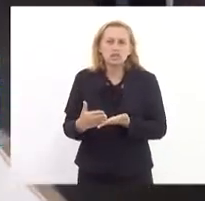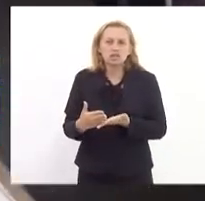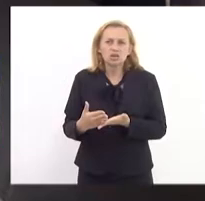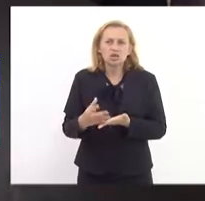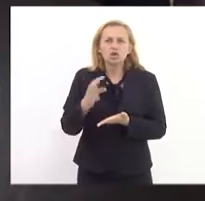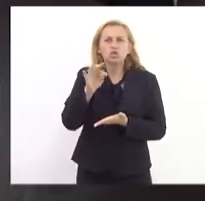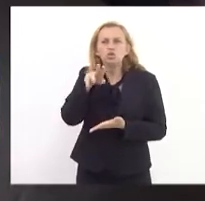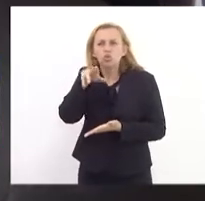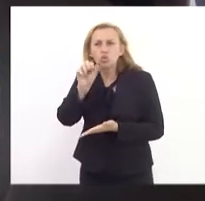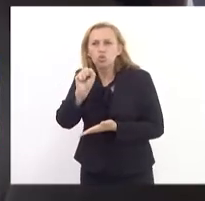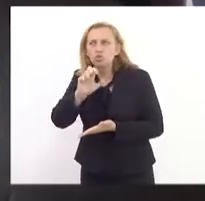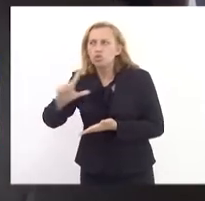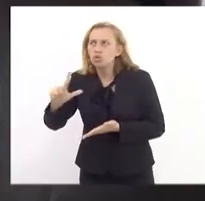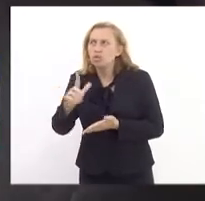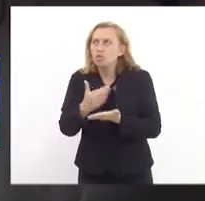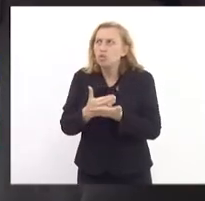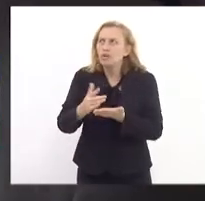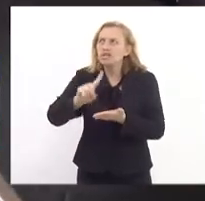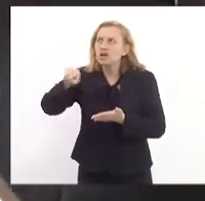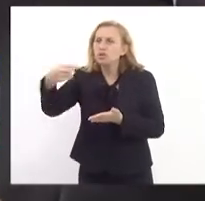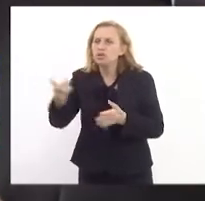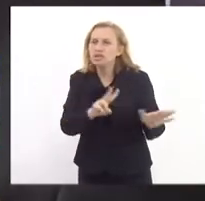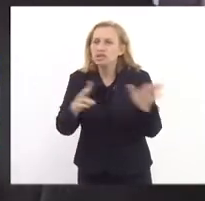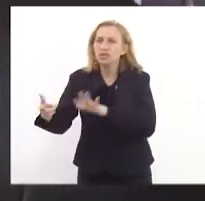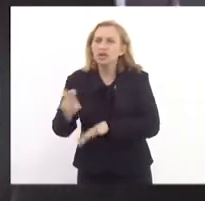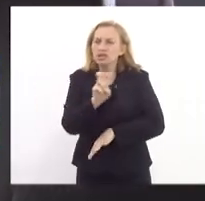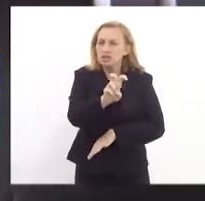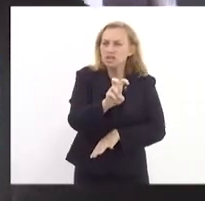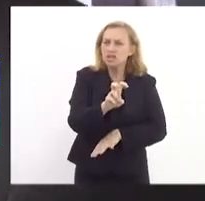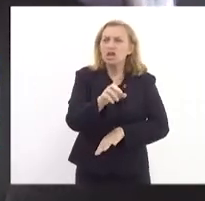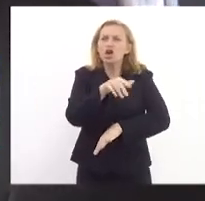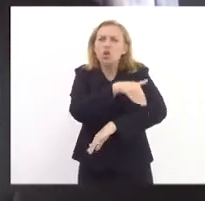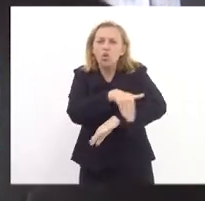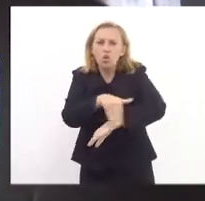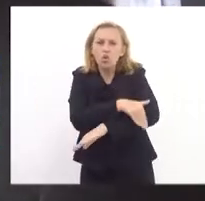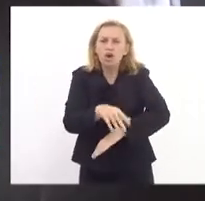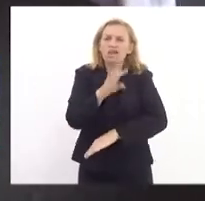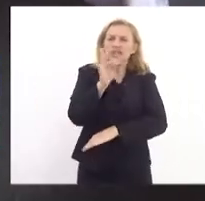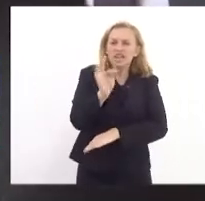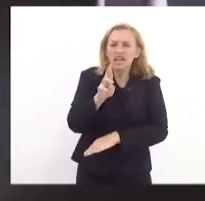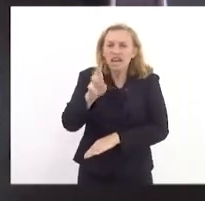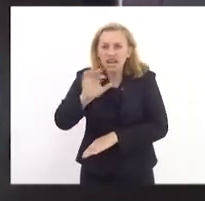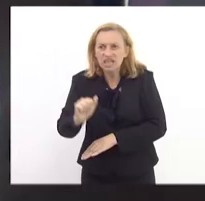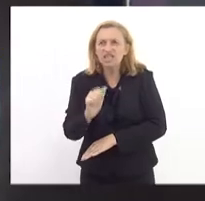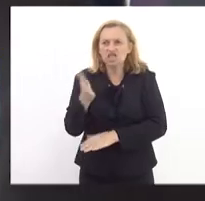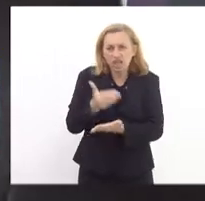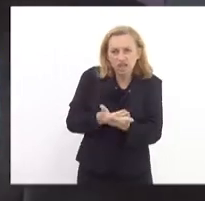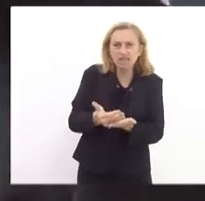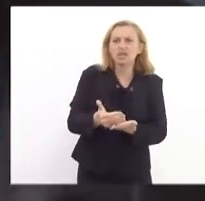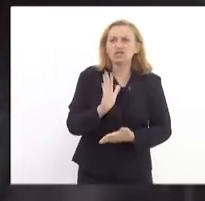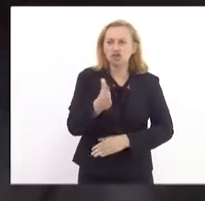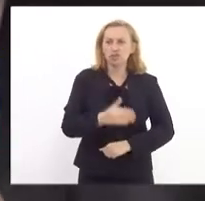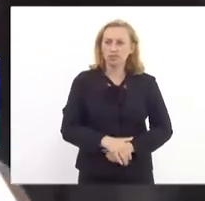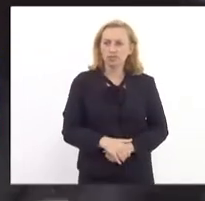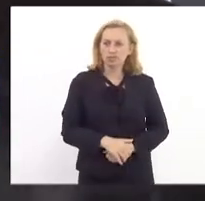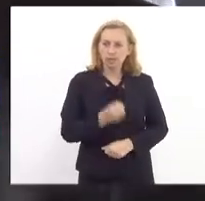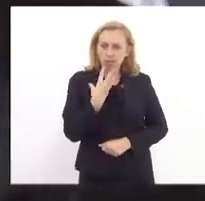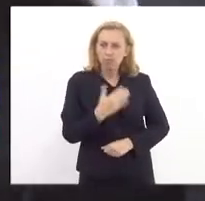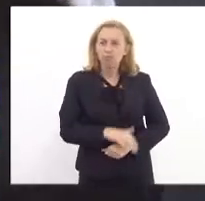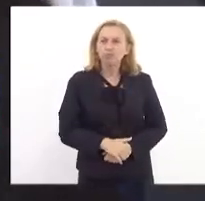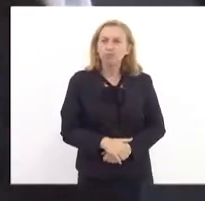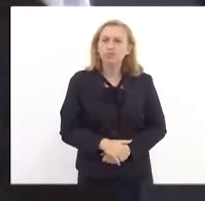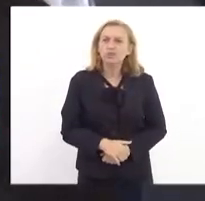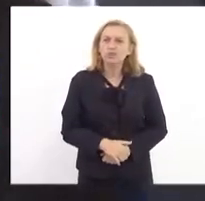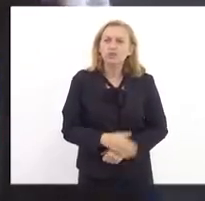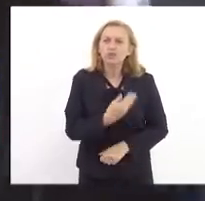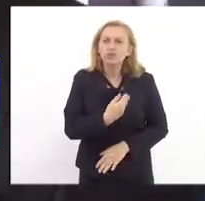começa semana que vem. Mas as outras cinco, inclusive Rua Tereza, todas as outras já começaram. Tá bom? Governador, qual